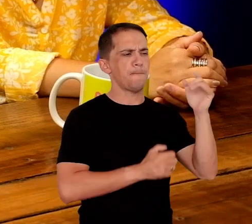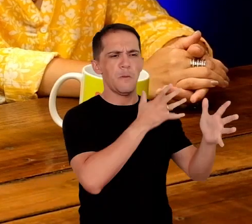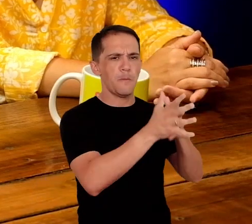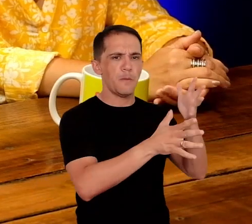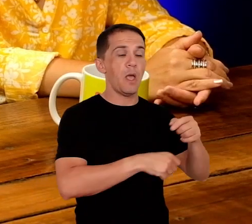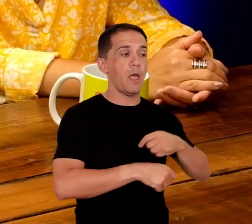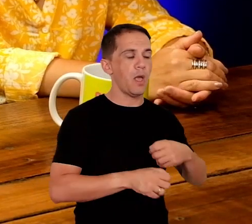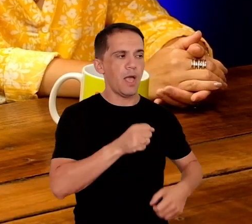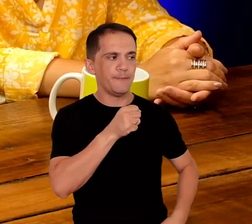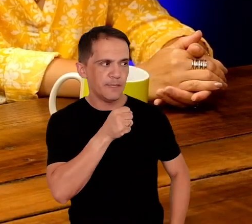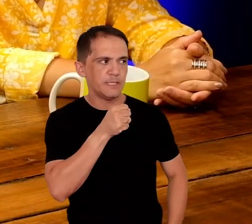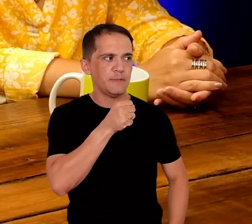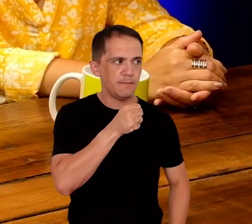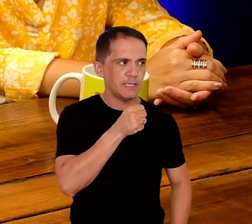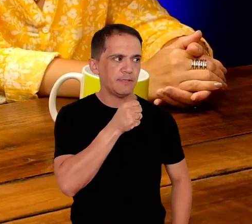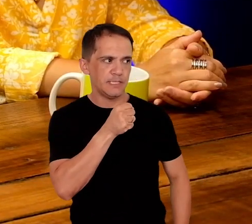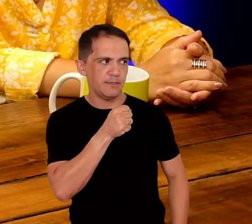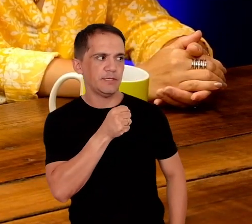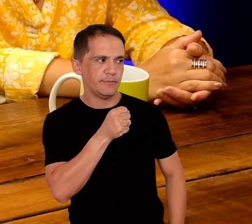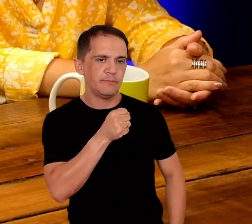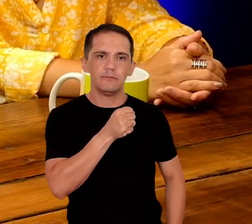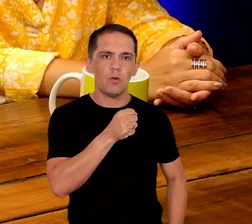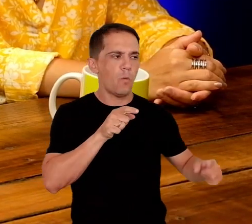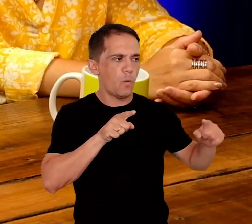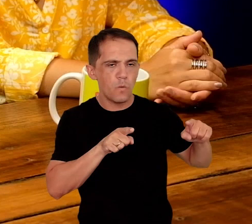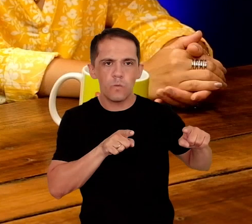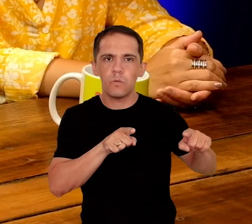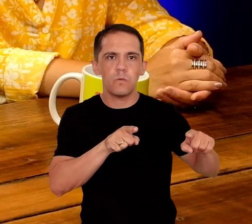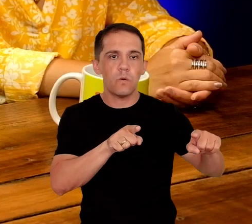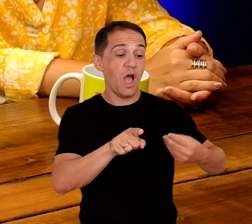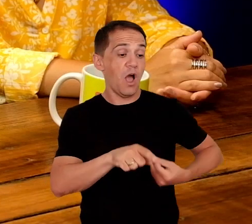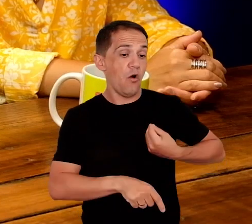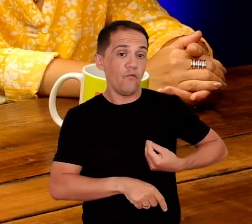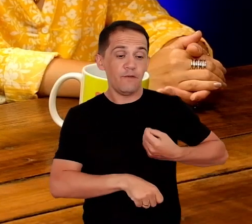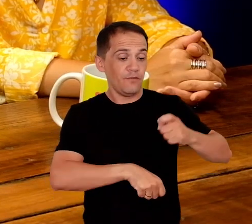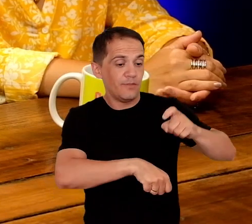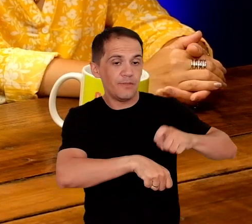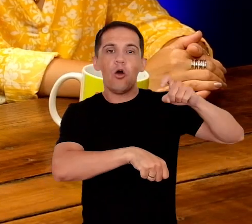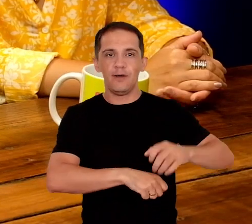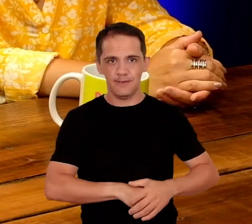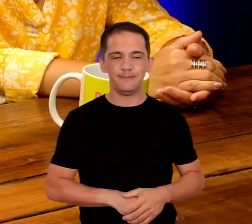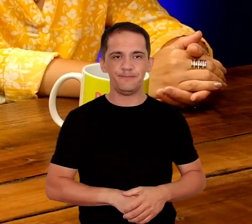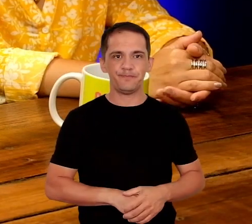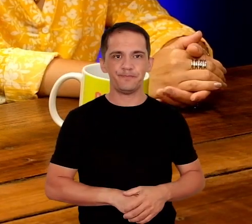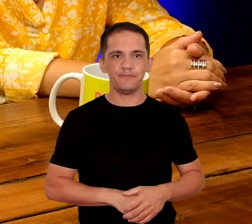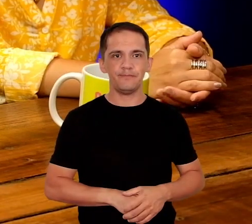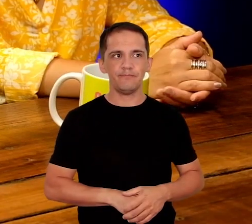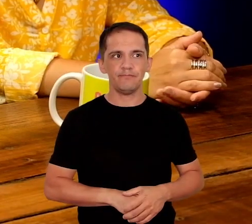está sinalizando e a gente pega aquela mensagem ao mesmo tempo, simultânea, e faz a voz do